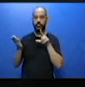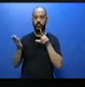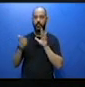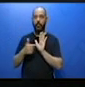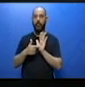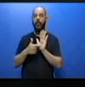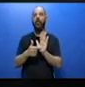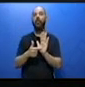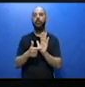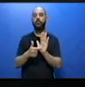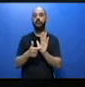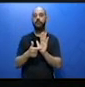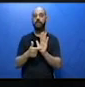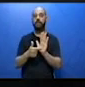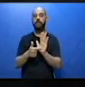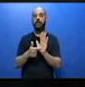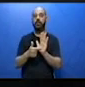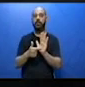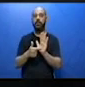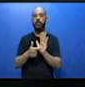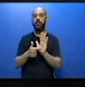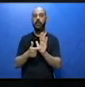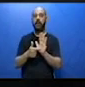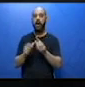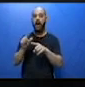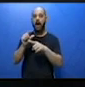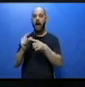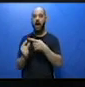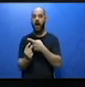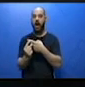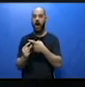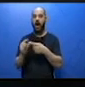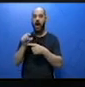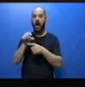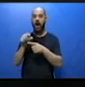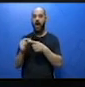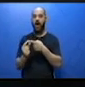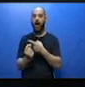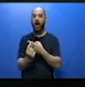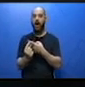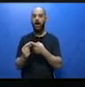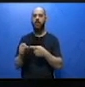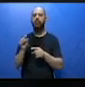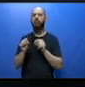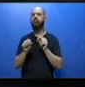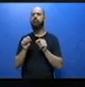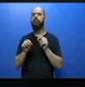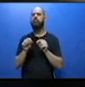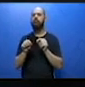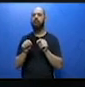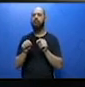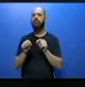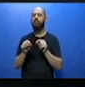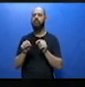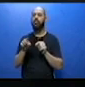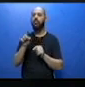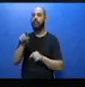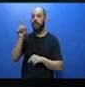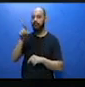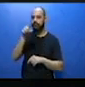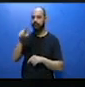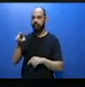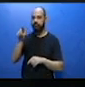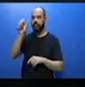está mostrando essa parte da minhoca. Que parte é essa? Marque a alternativa.